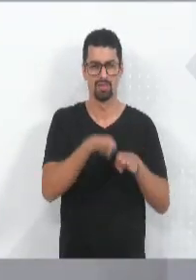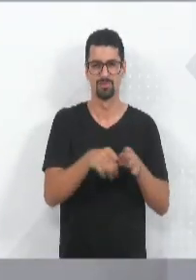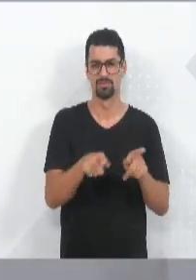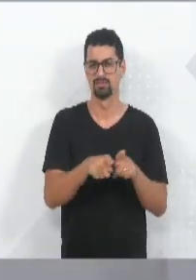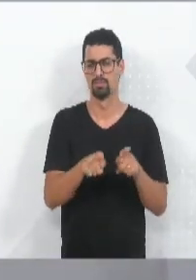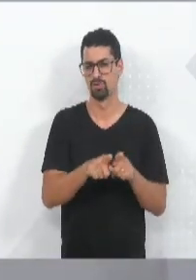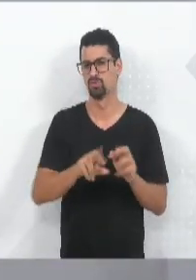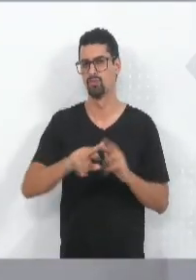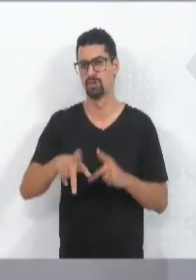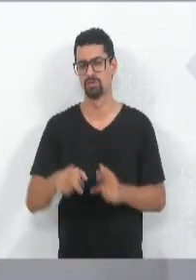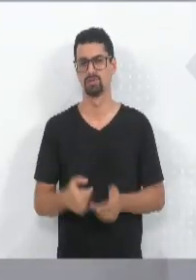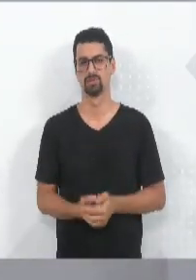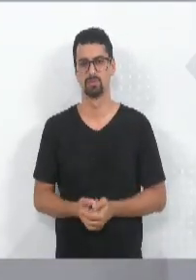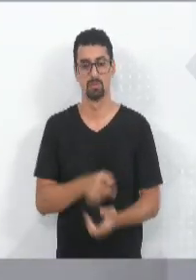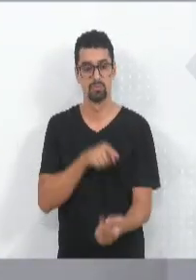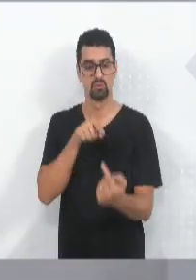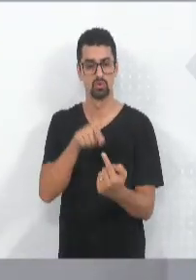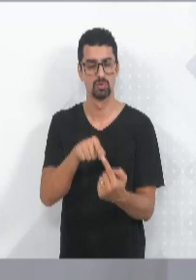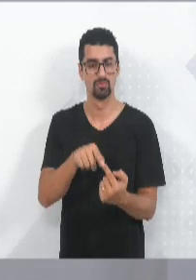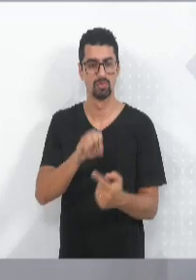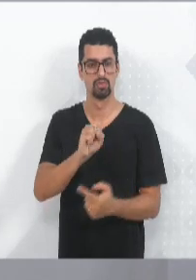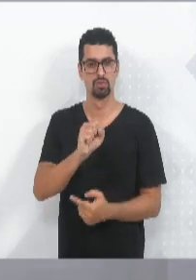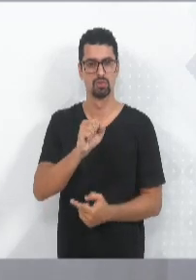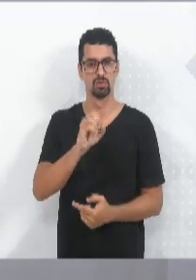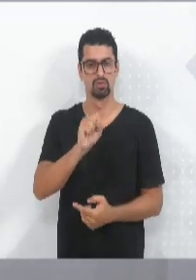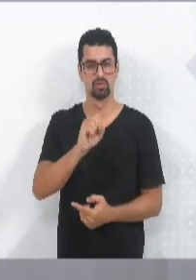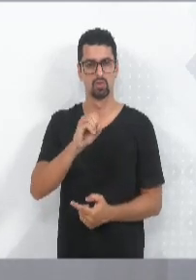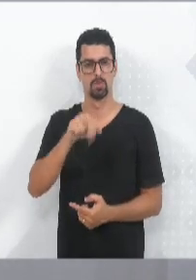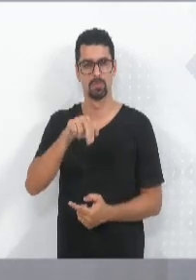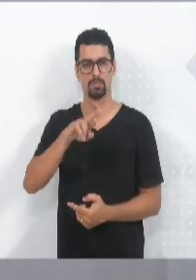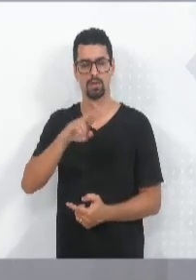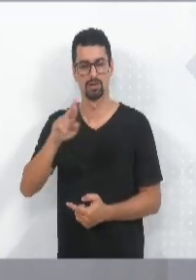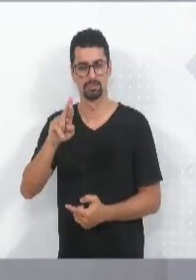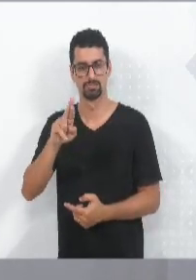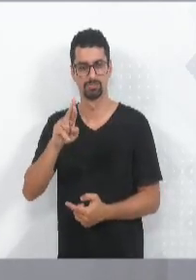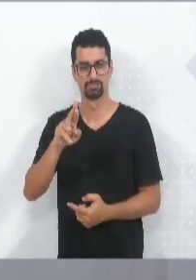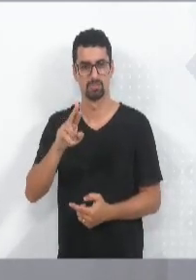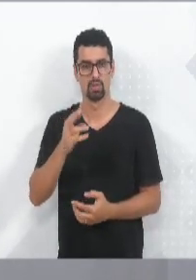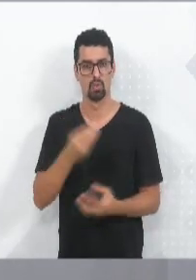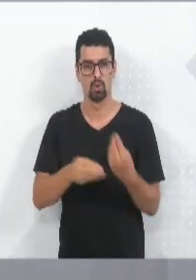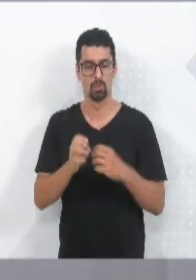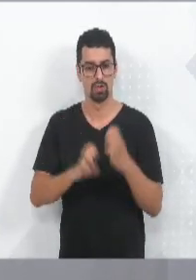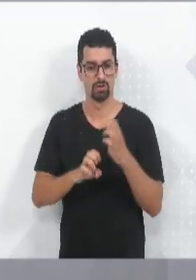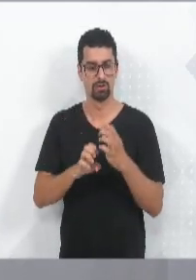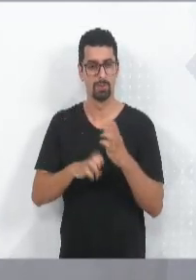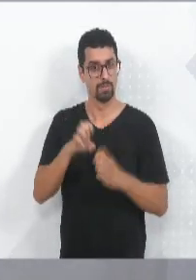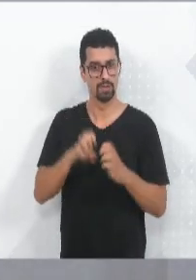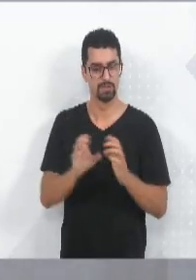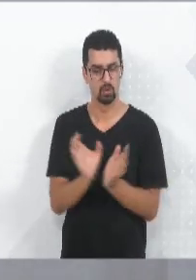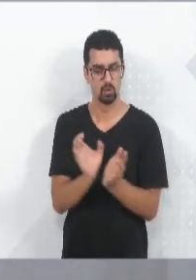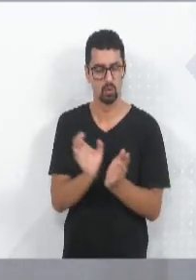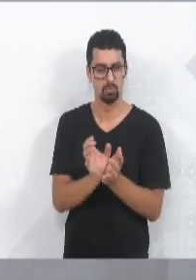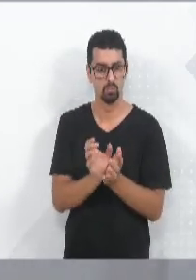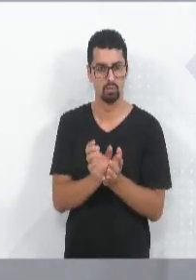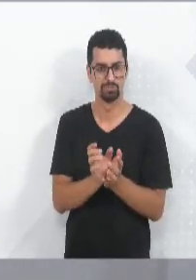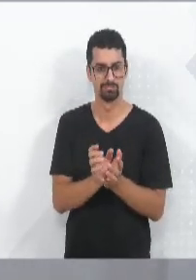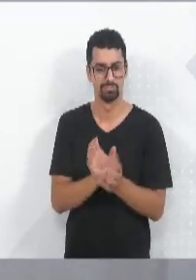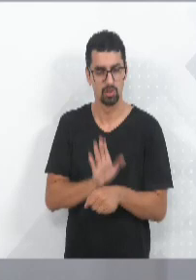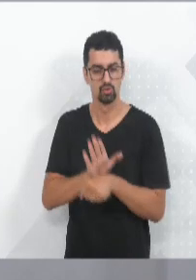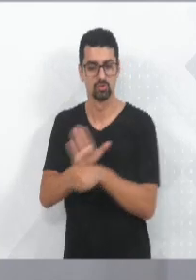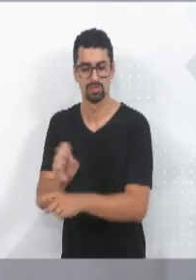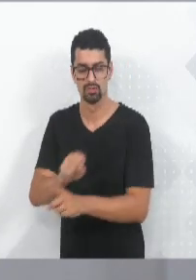e o objetivo da somar como entidade não é praticar a caridade né não é uma dessas as suas